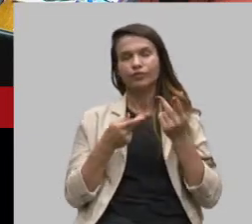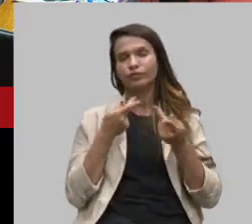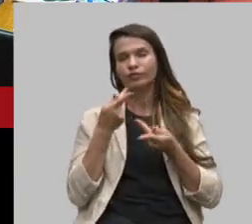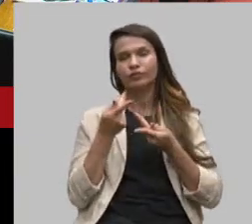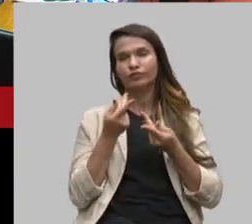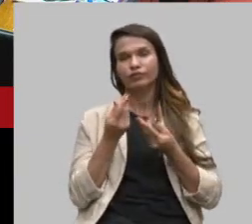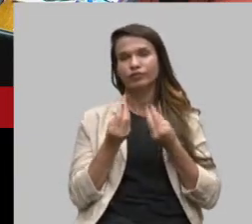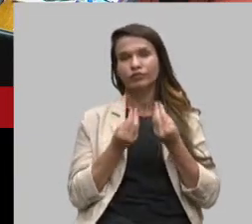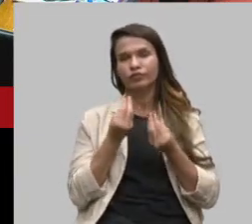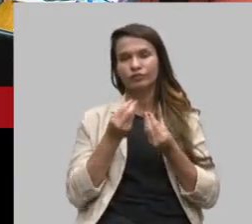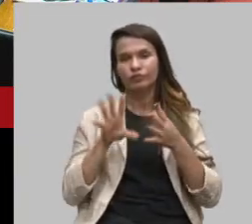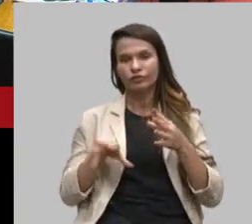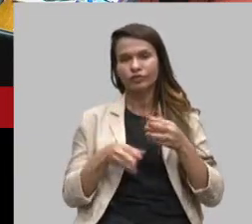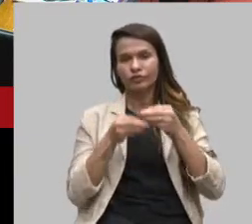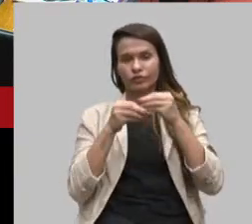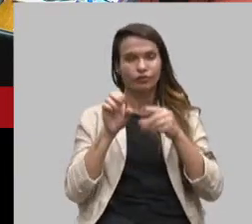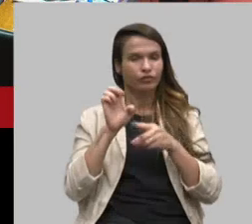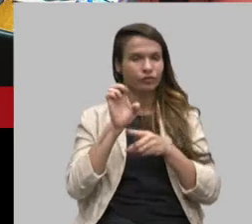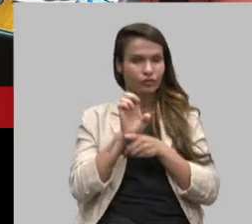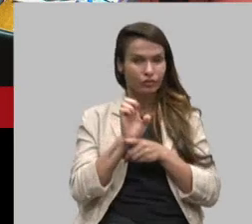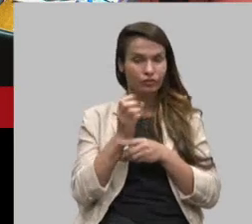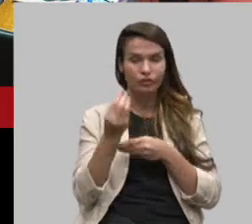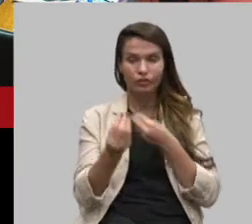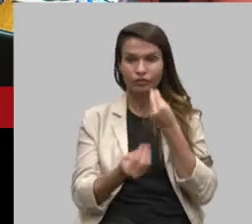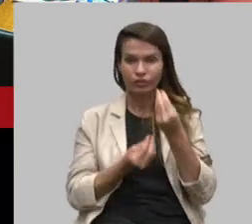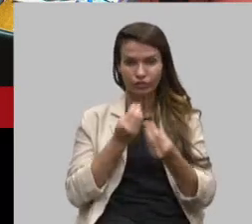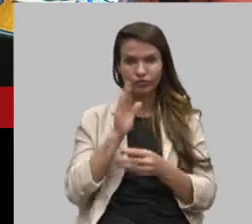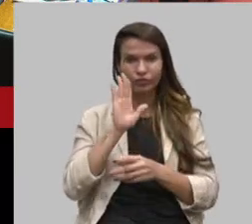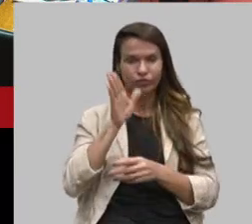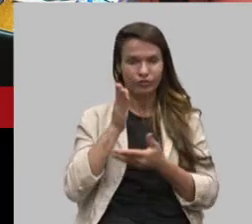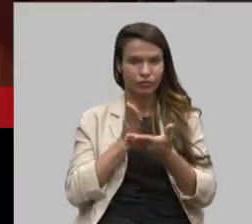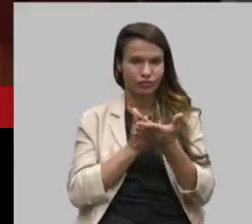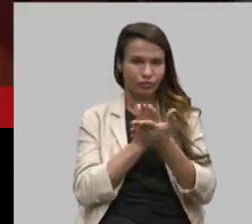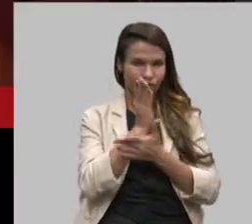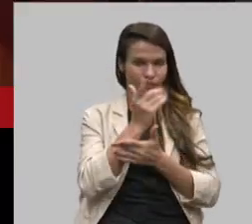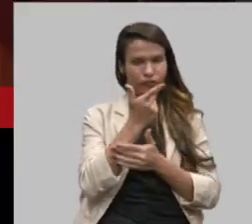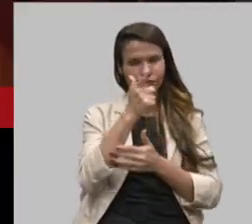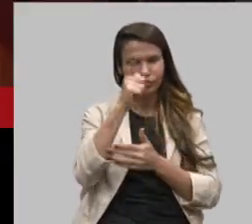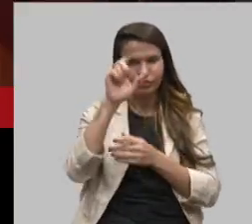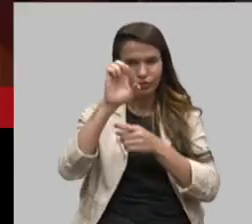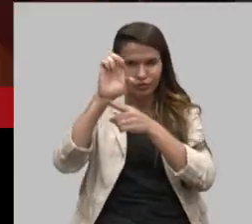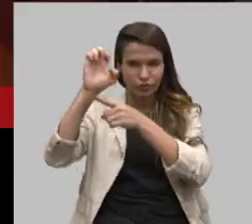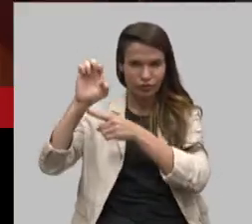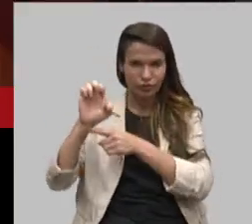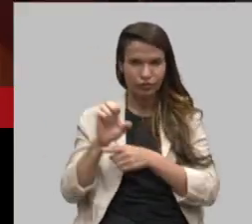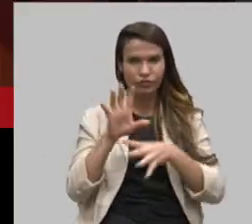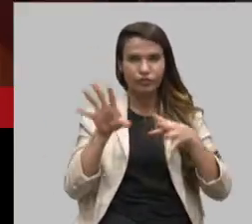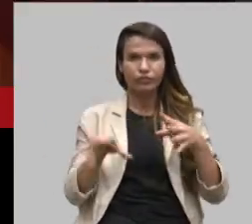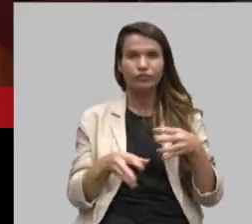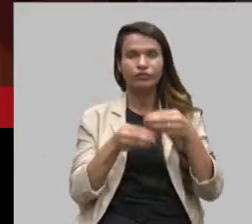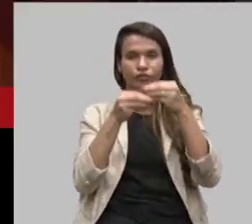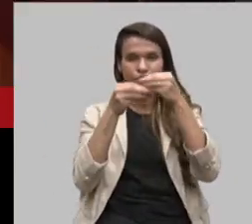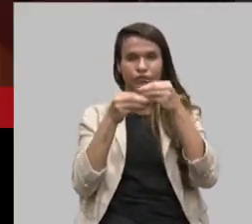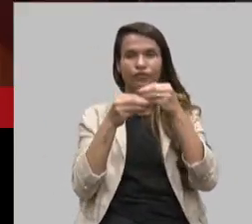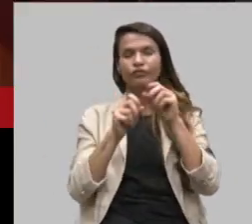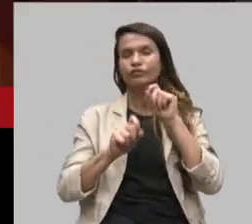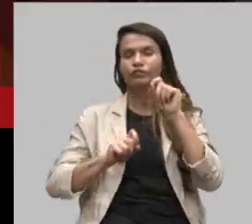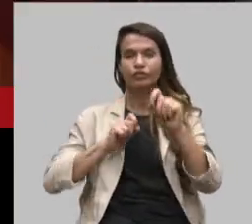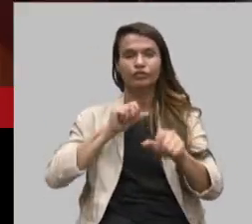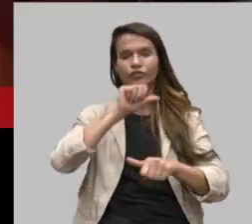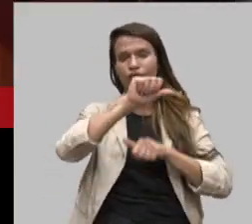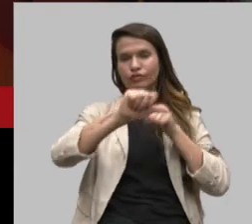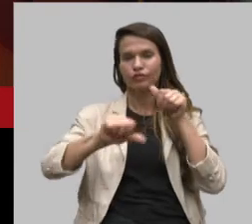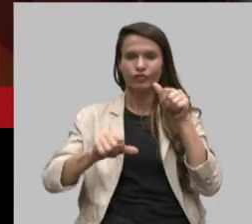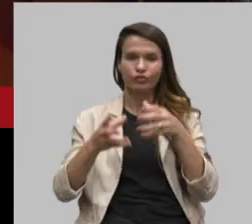implantada no nosso estado mas como ela já foi aprovada em outros estos e foi implementada e o que mudou nos Estados